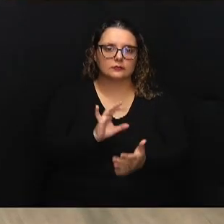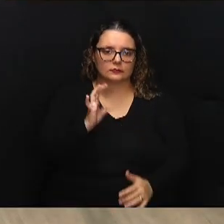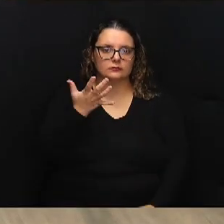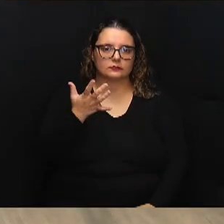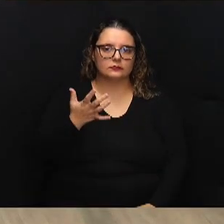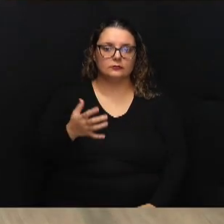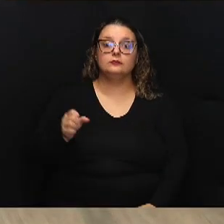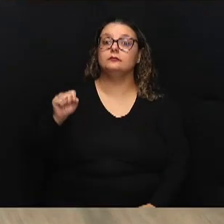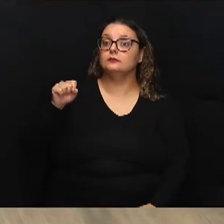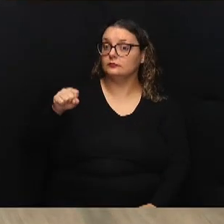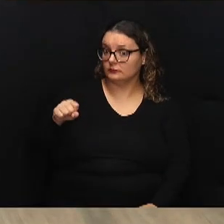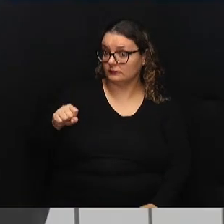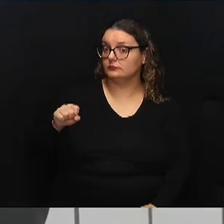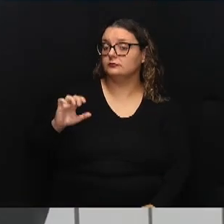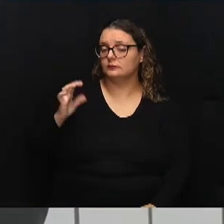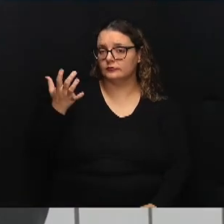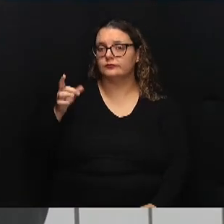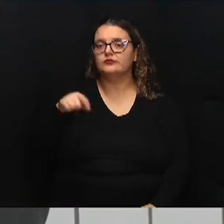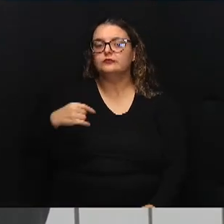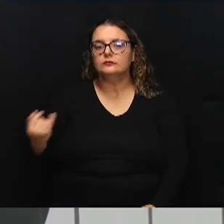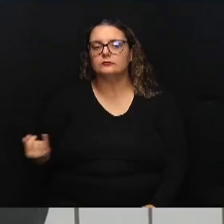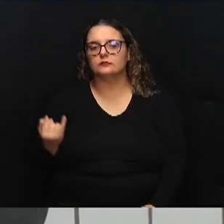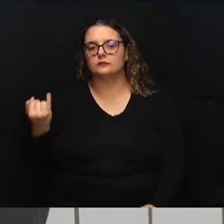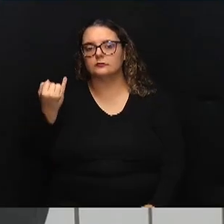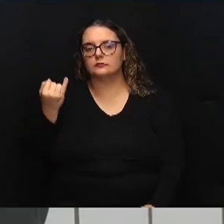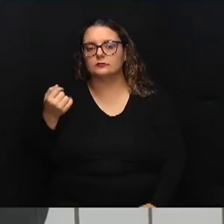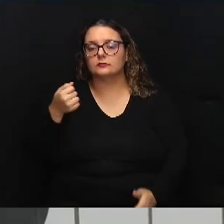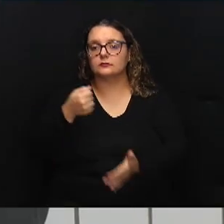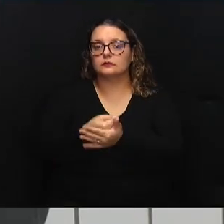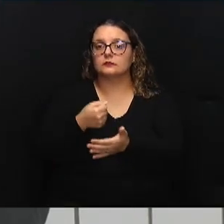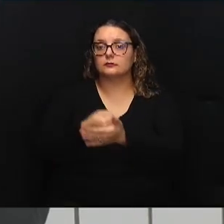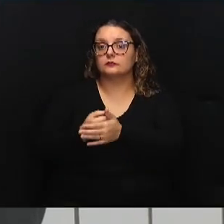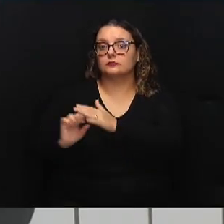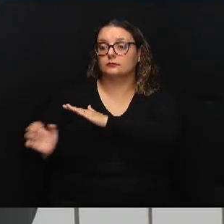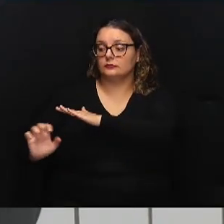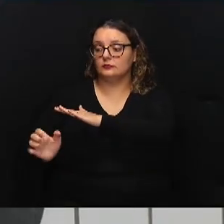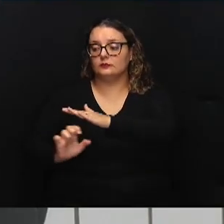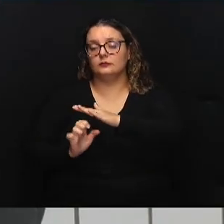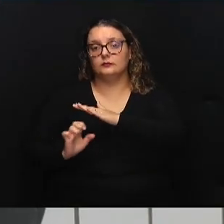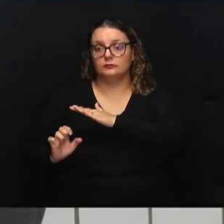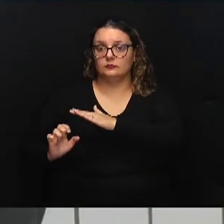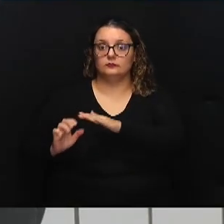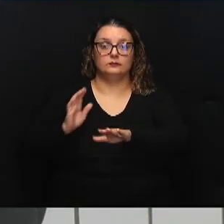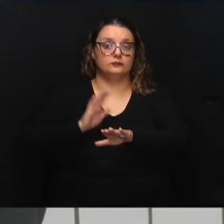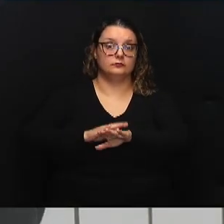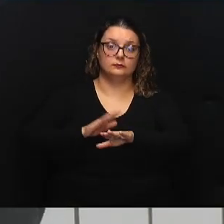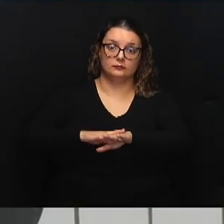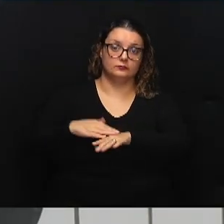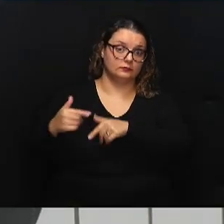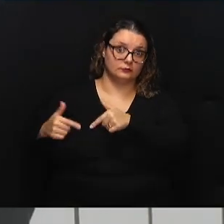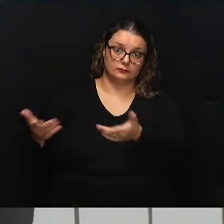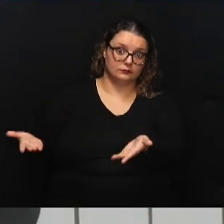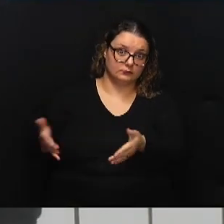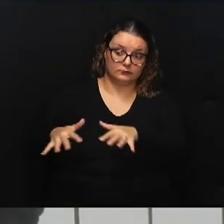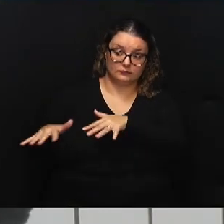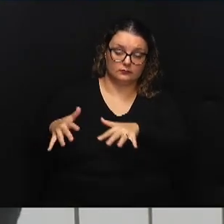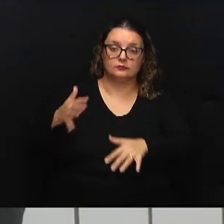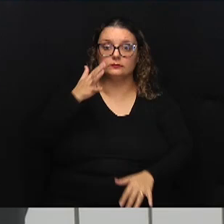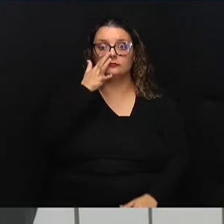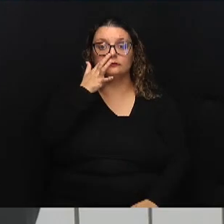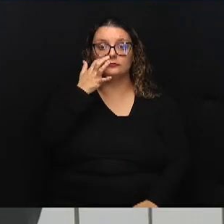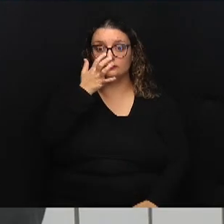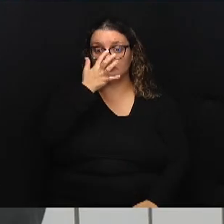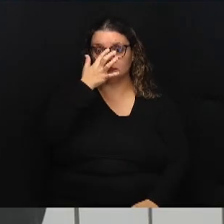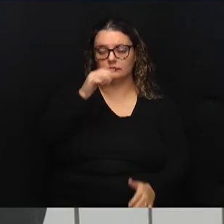é um fato e é interessante porque está obrigando as empresas a tomarem uma atitude, né? Primeiro,